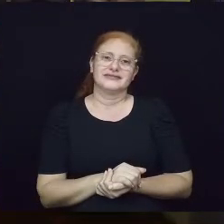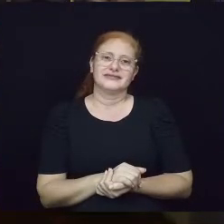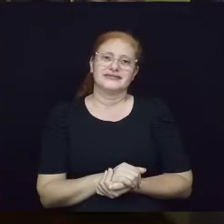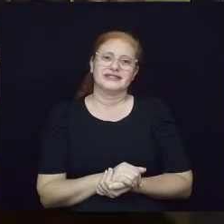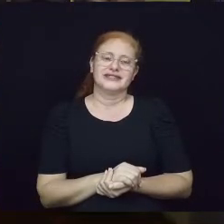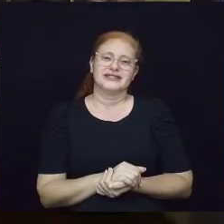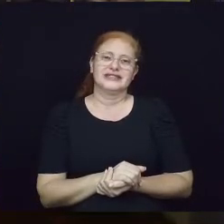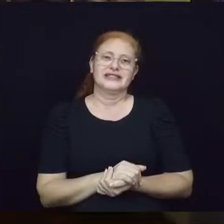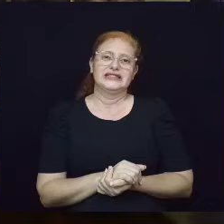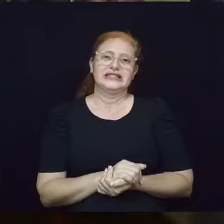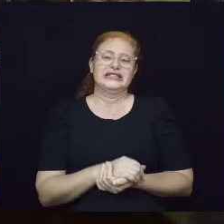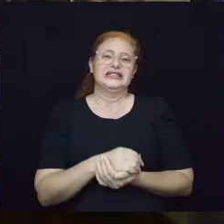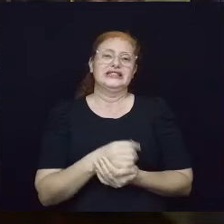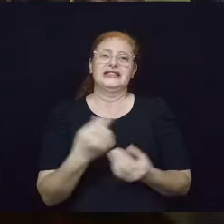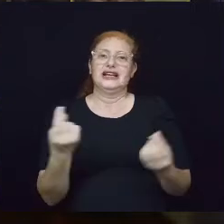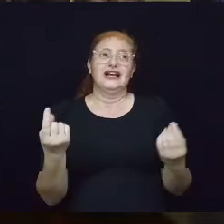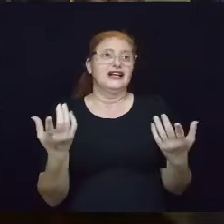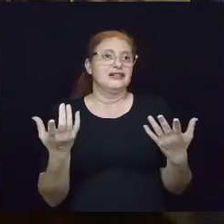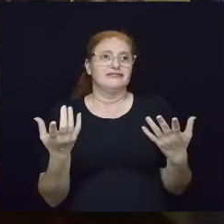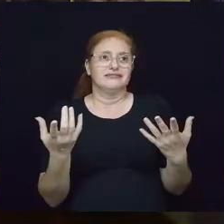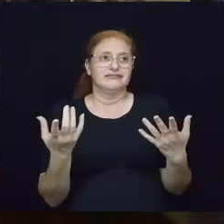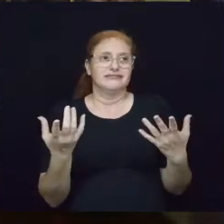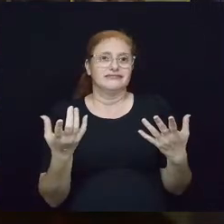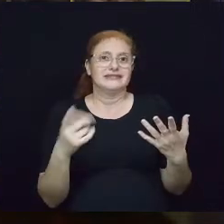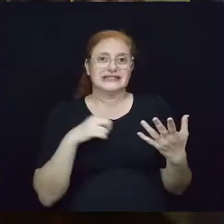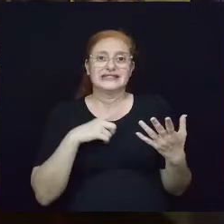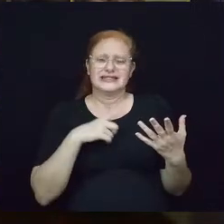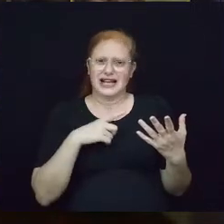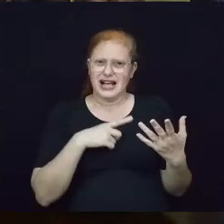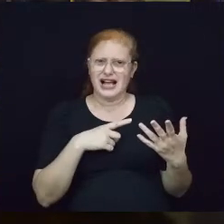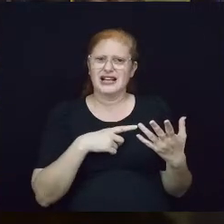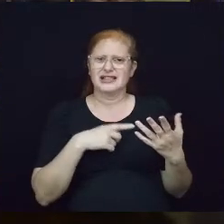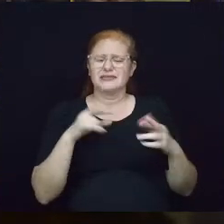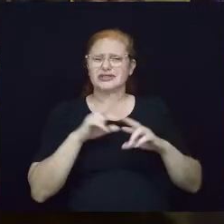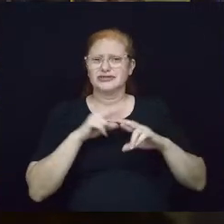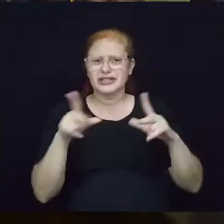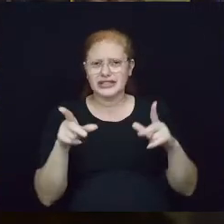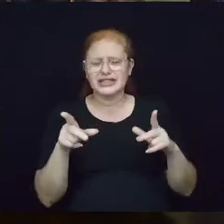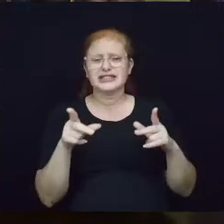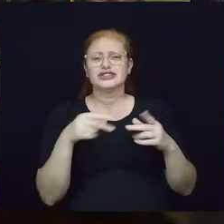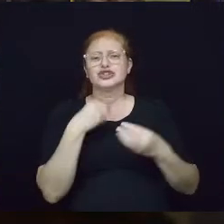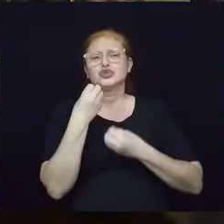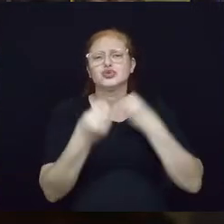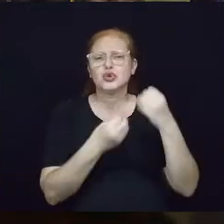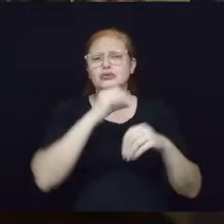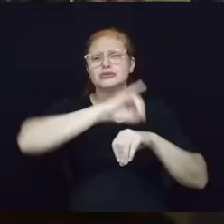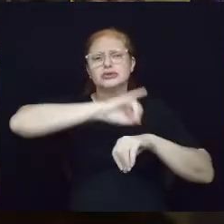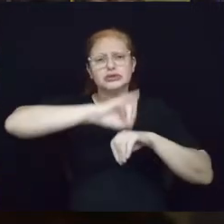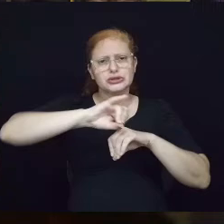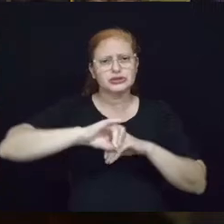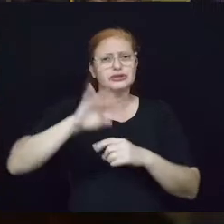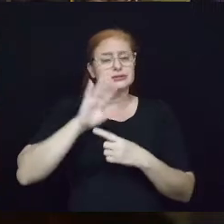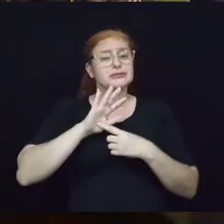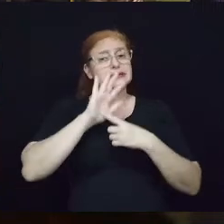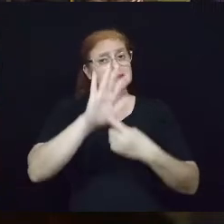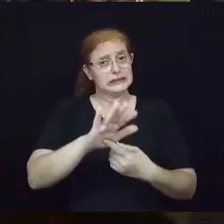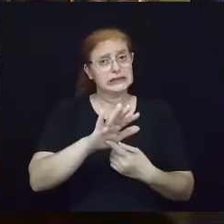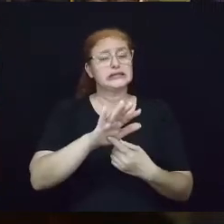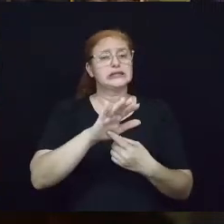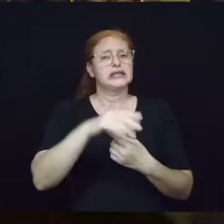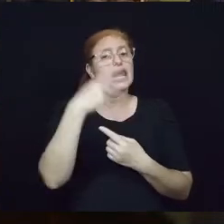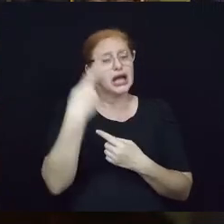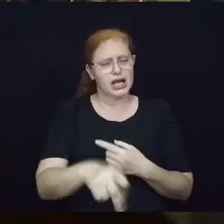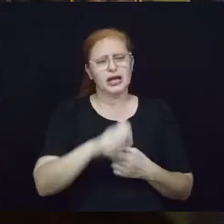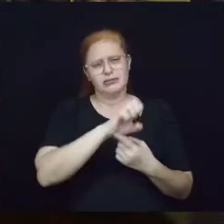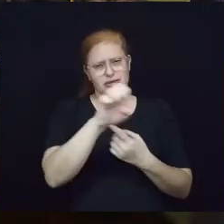Que contrasta completamente com a maneira como as peças estão apresentadas aqui nessa